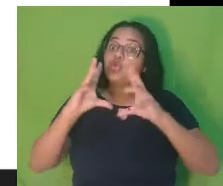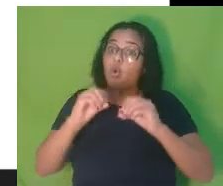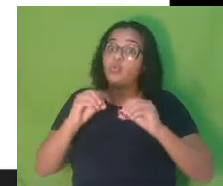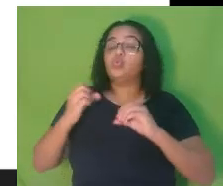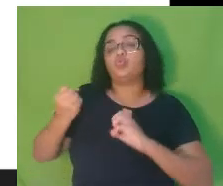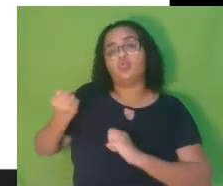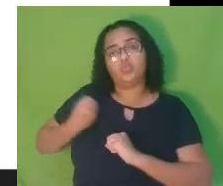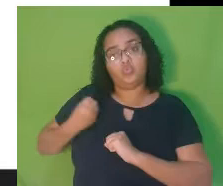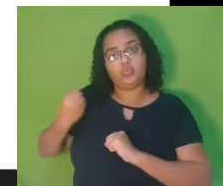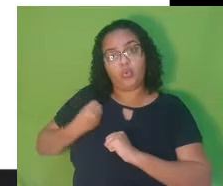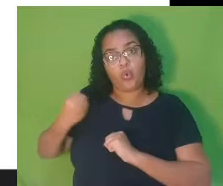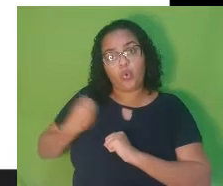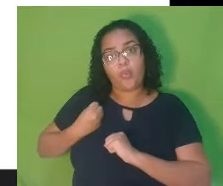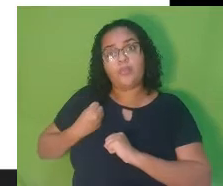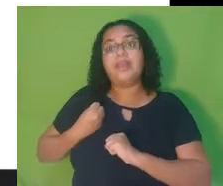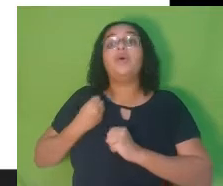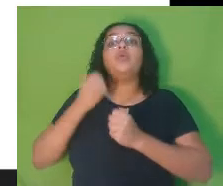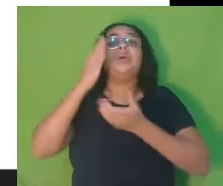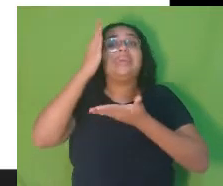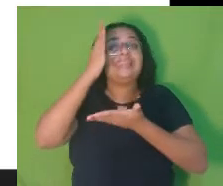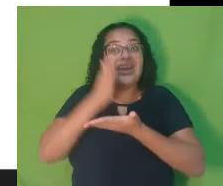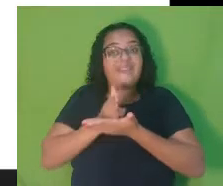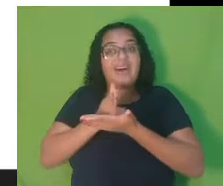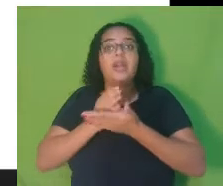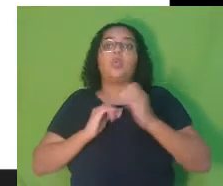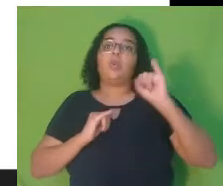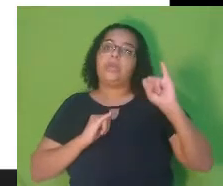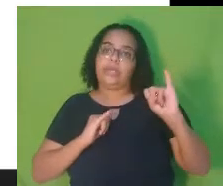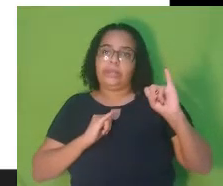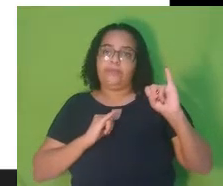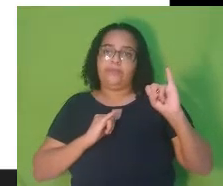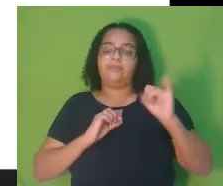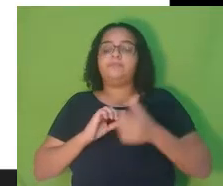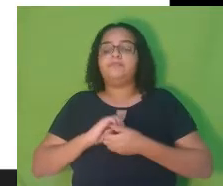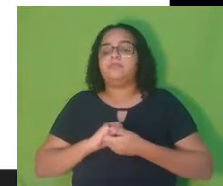para todos os números do intervalo i.